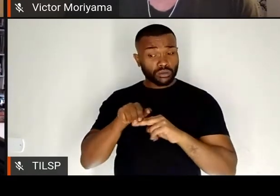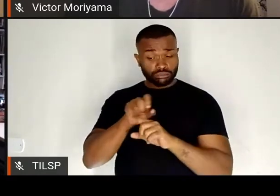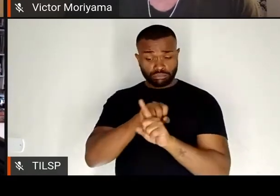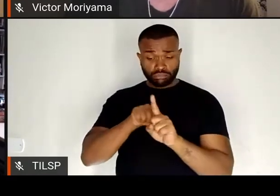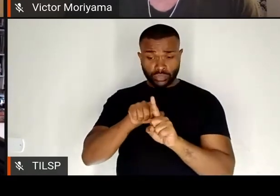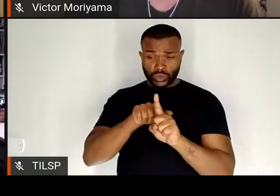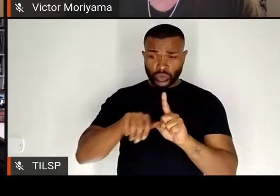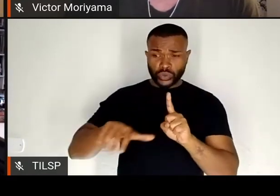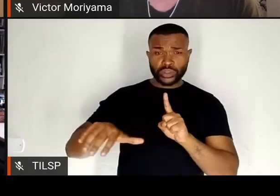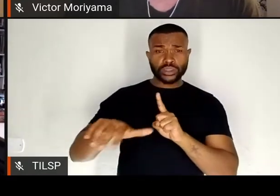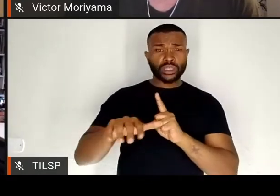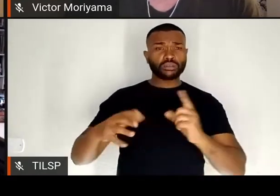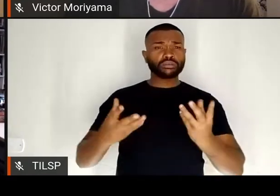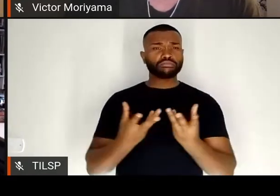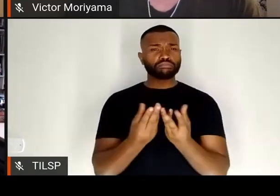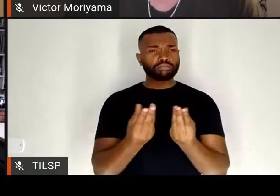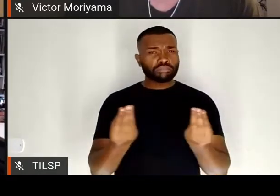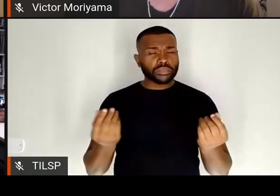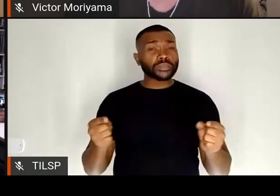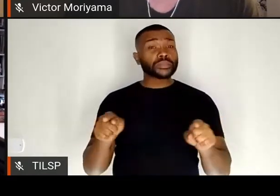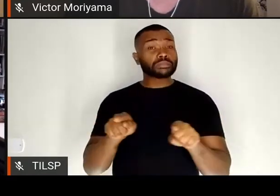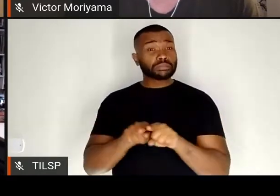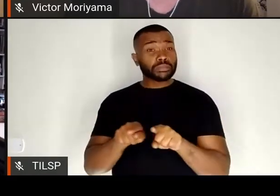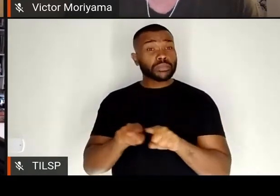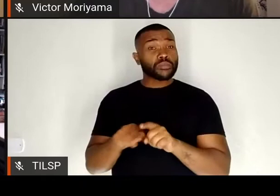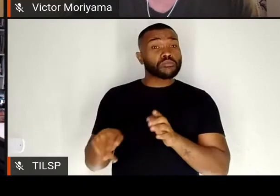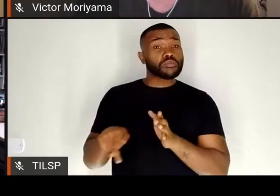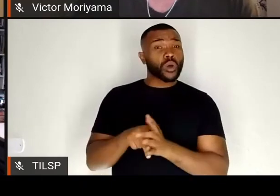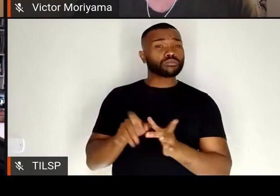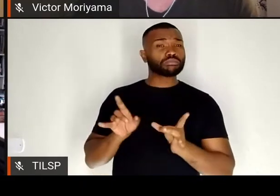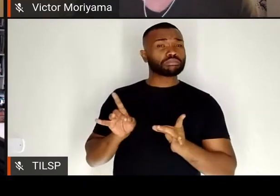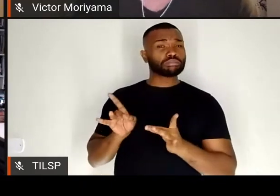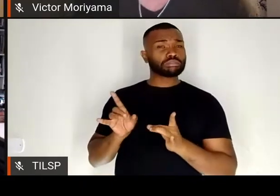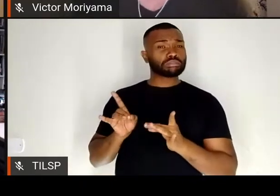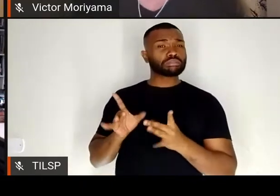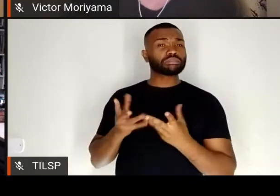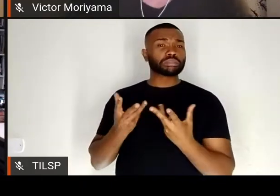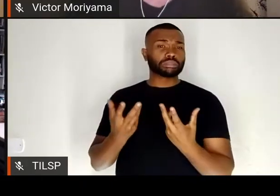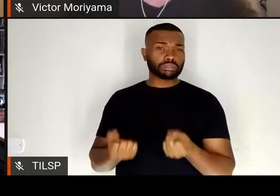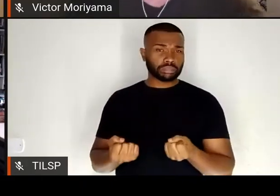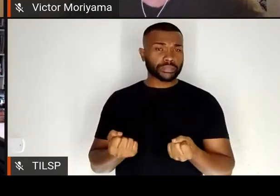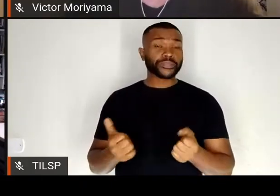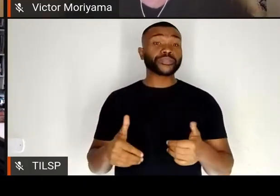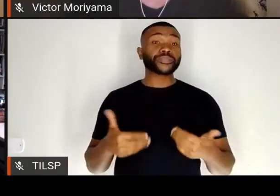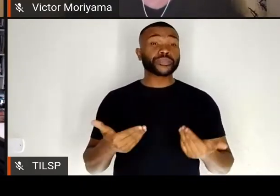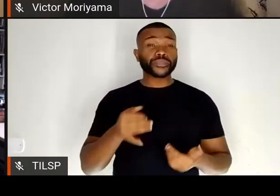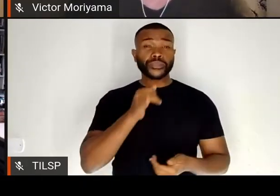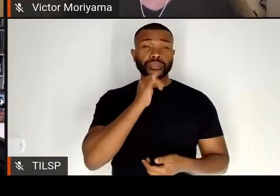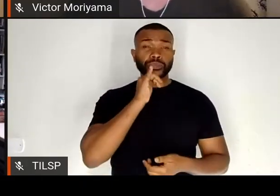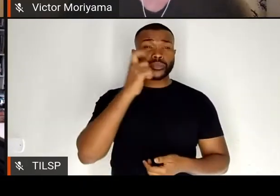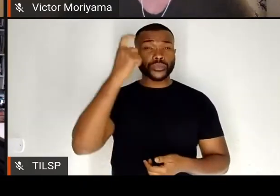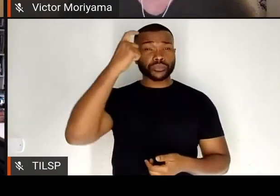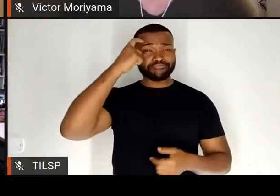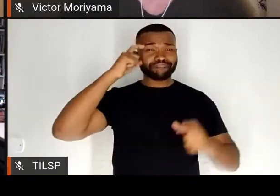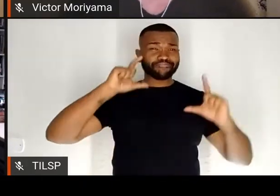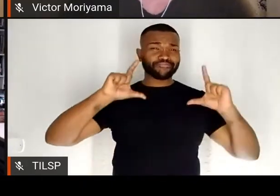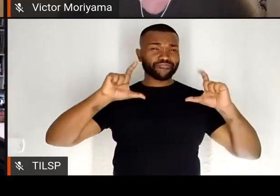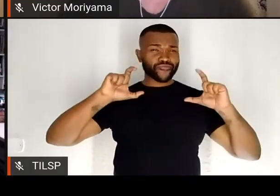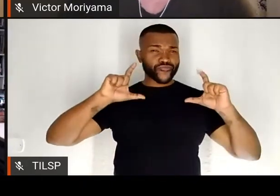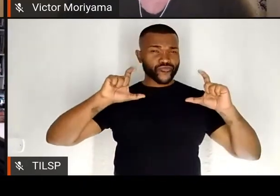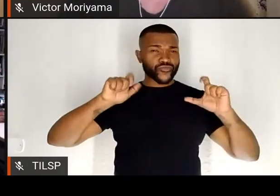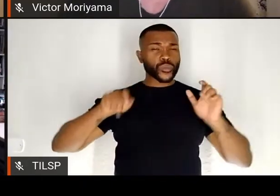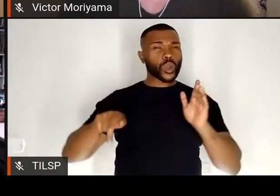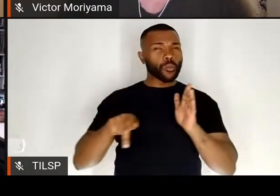e apologética da técnica. Então, se a gente pensa, por exemplo, nas fotografias